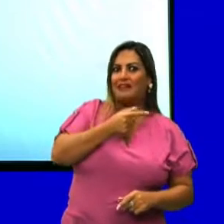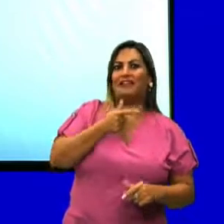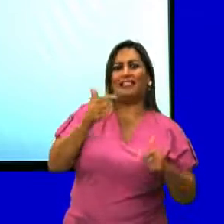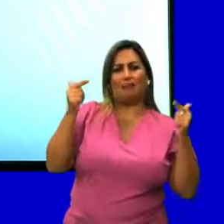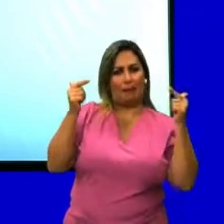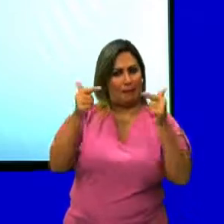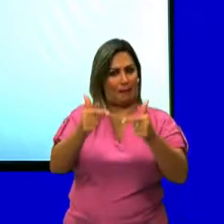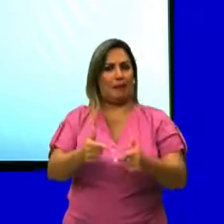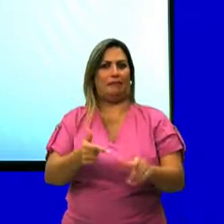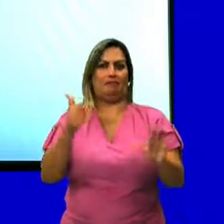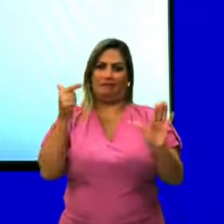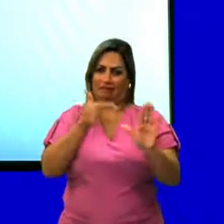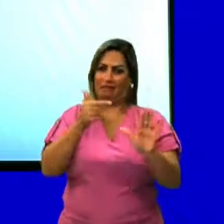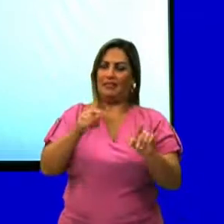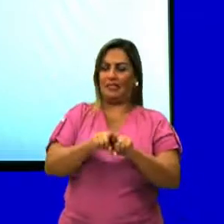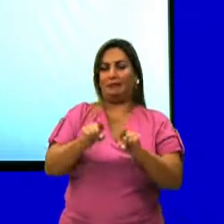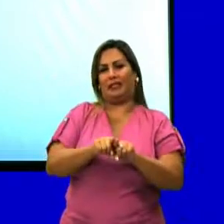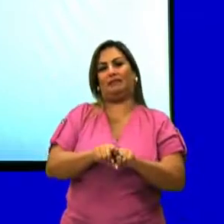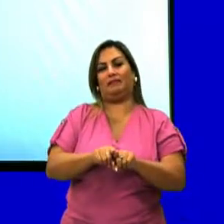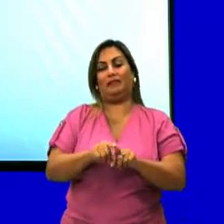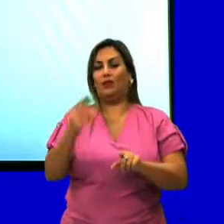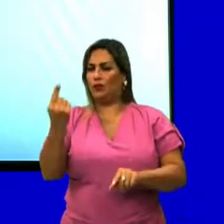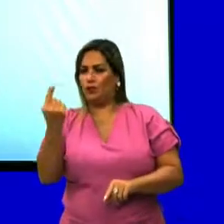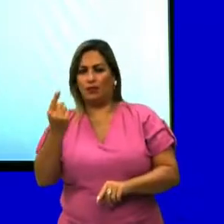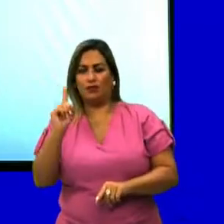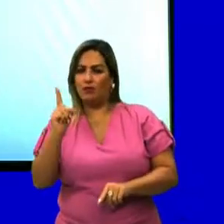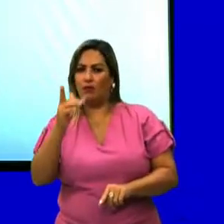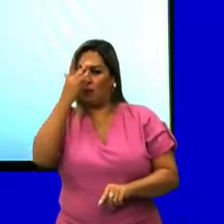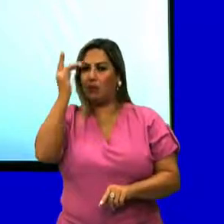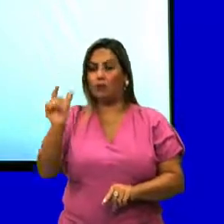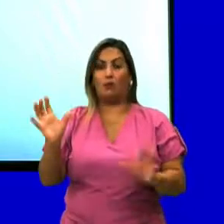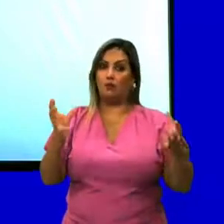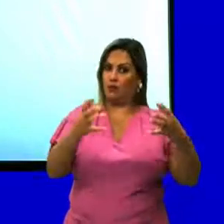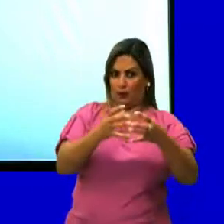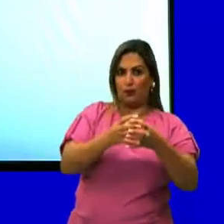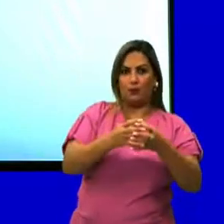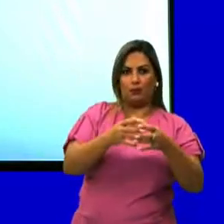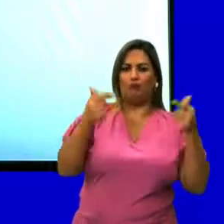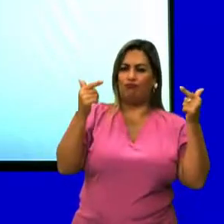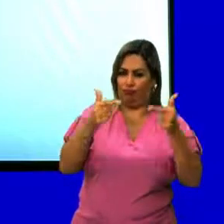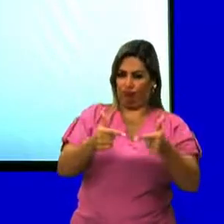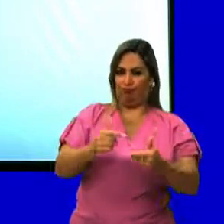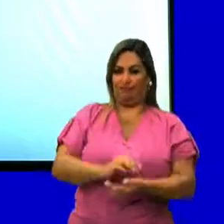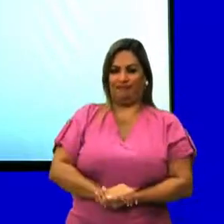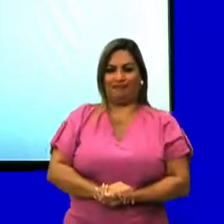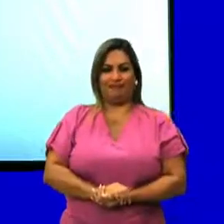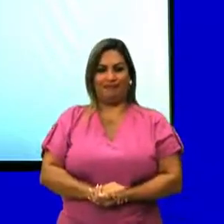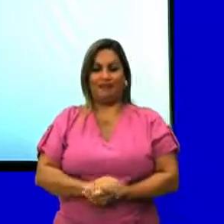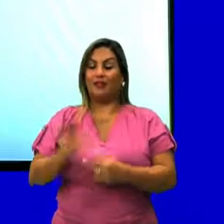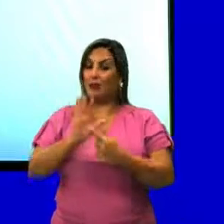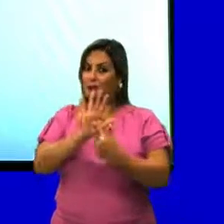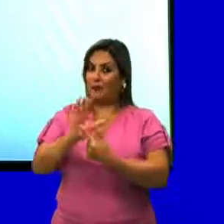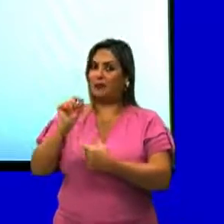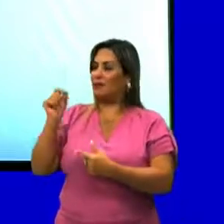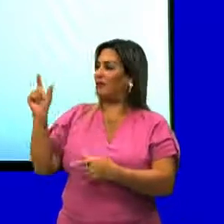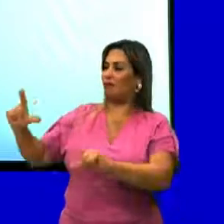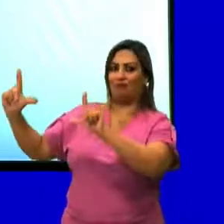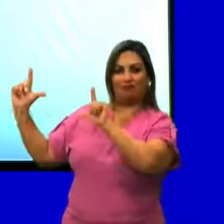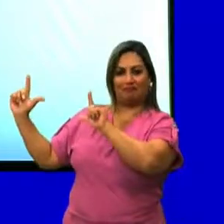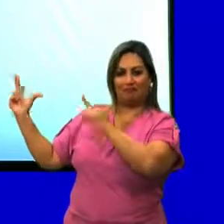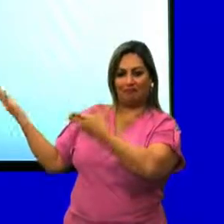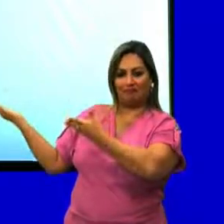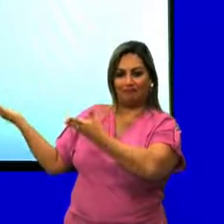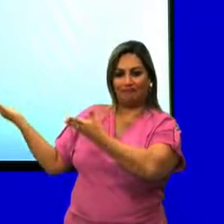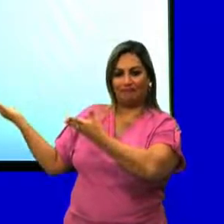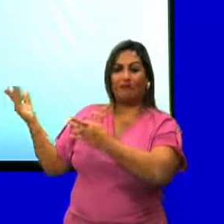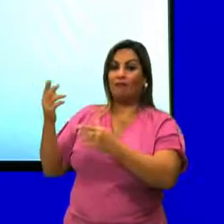retrata uma pessoa de maneira isolada, mas a coletividade. Então, olha só, quando nós apresentamos a charge,